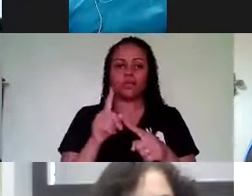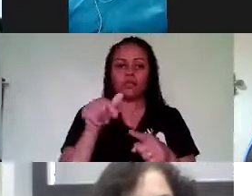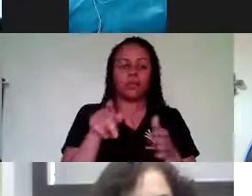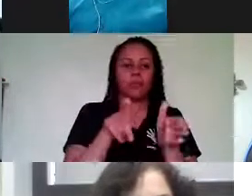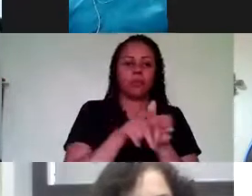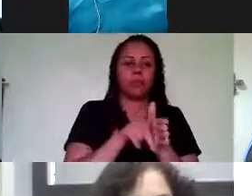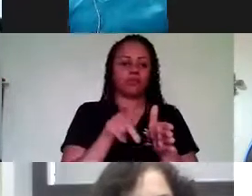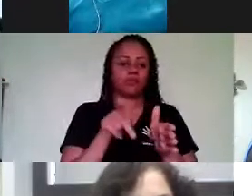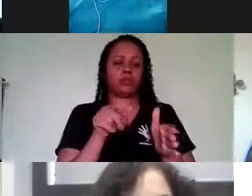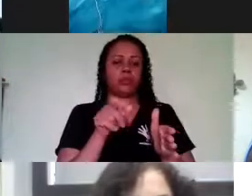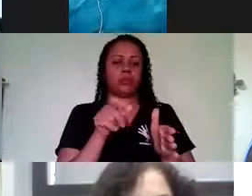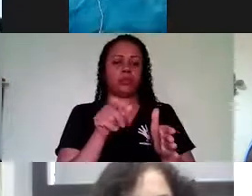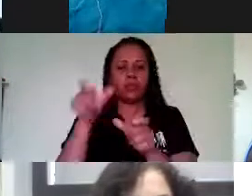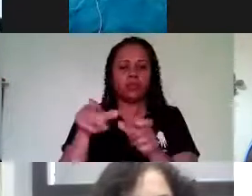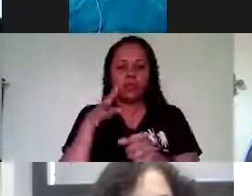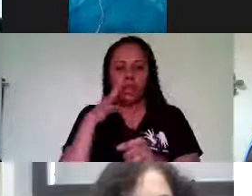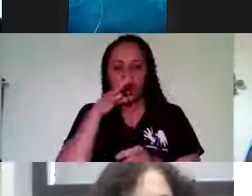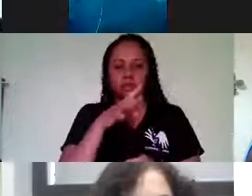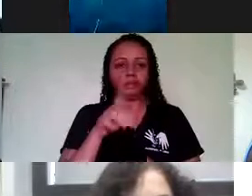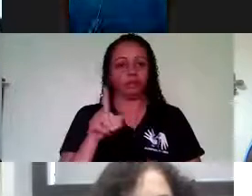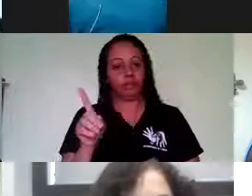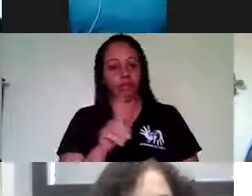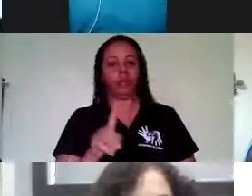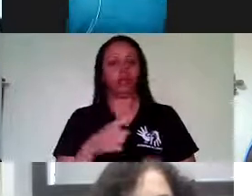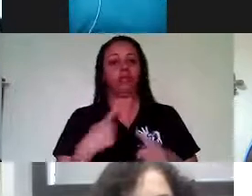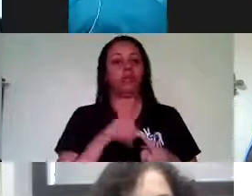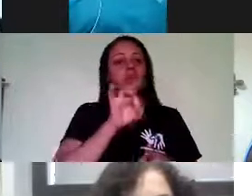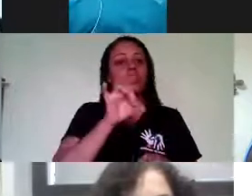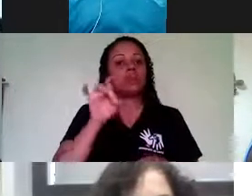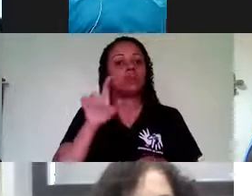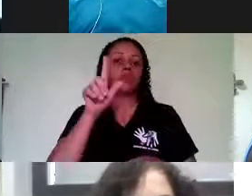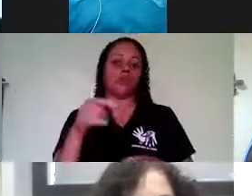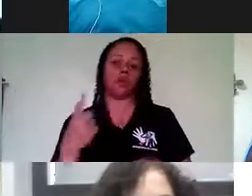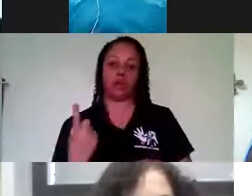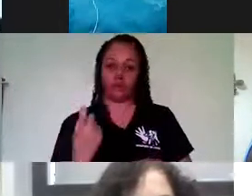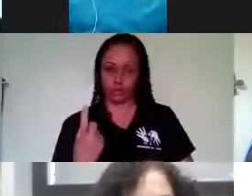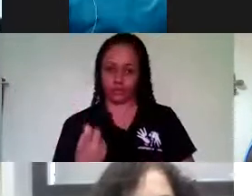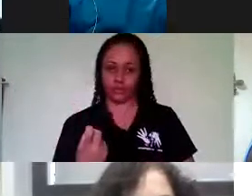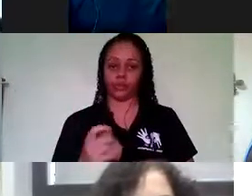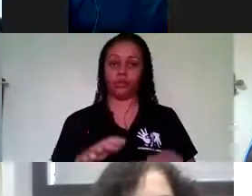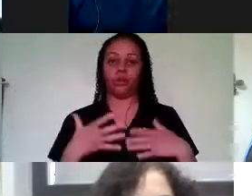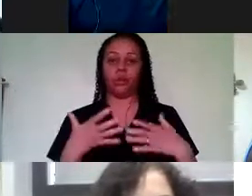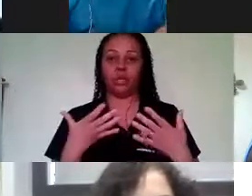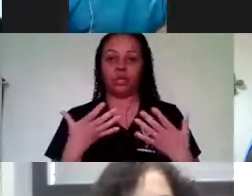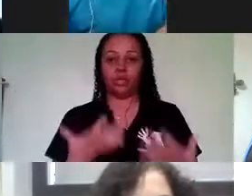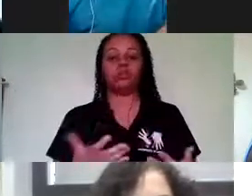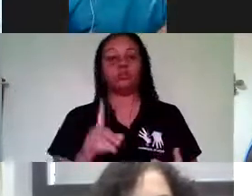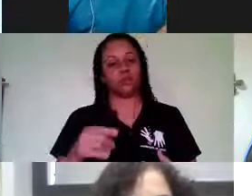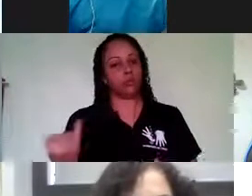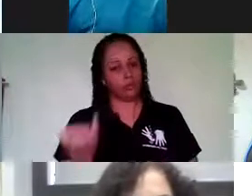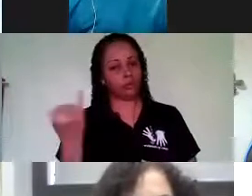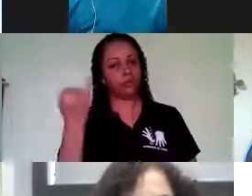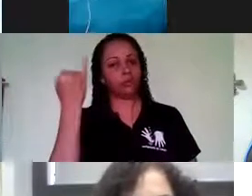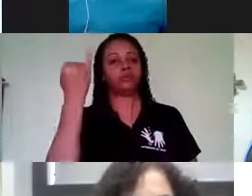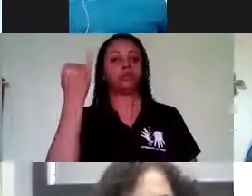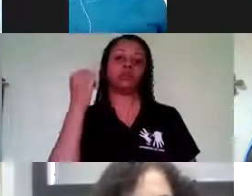somos. Então, eu acredito que a incorporação, o fortalecimento desta luta pelo movimento sindical é muito importante.